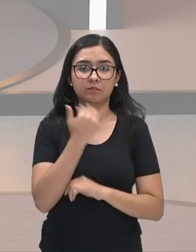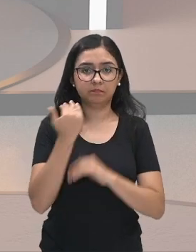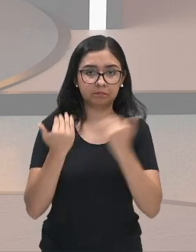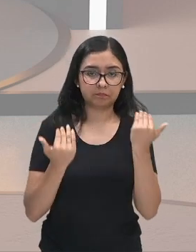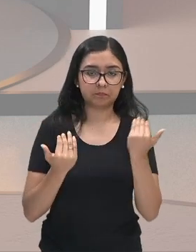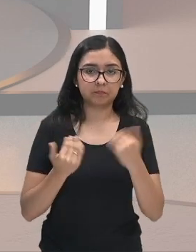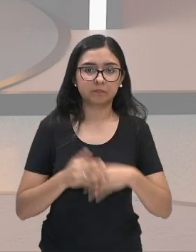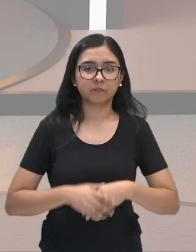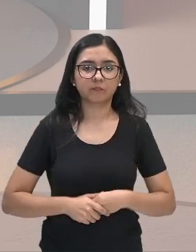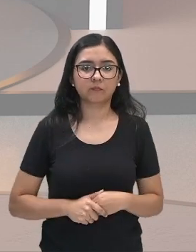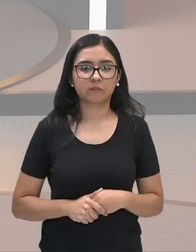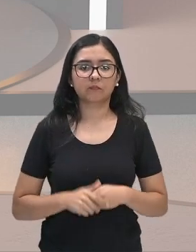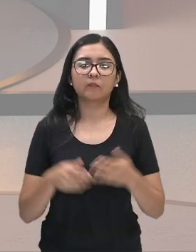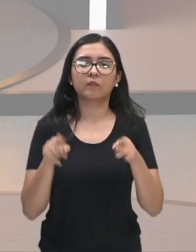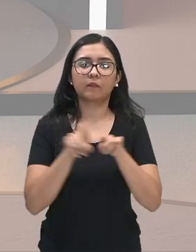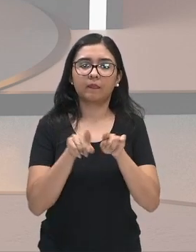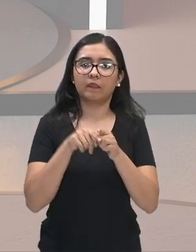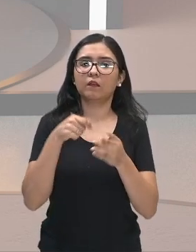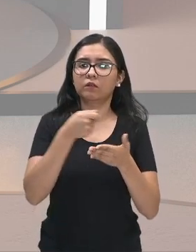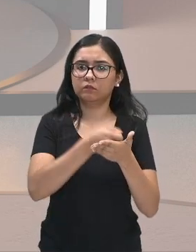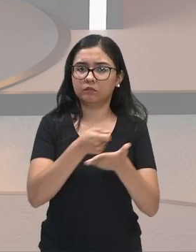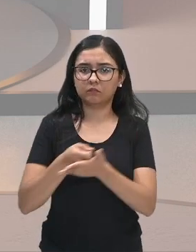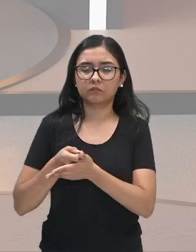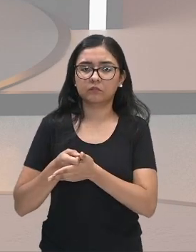A repressão